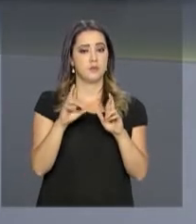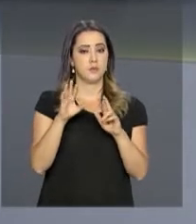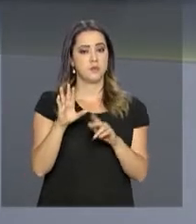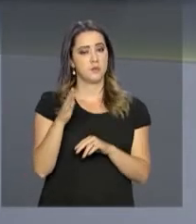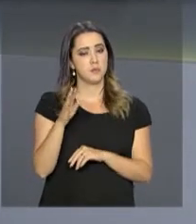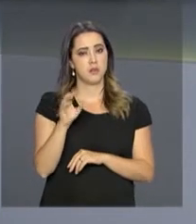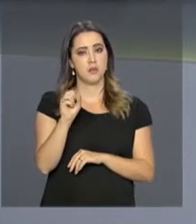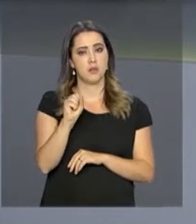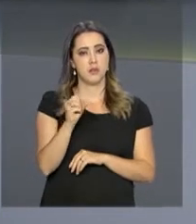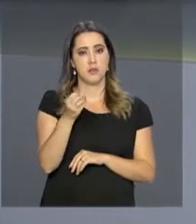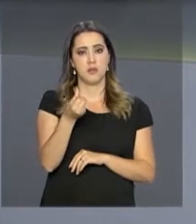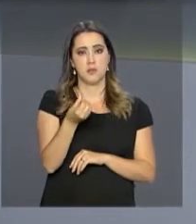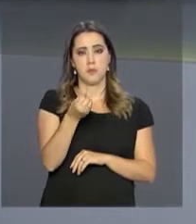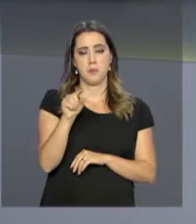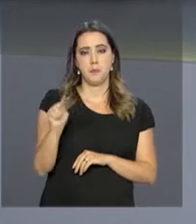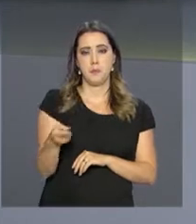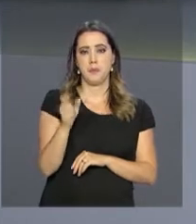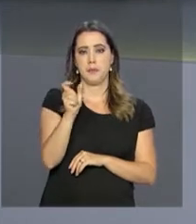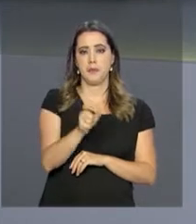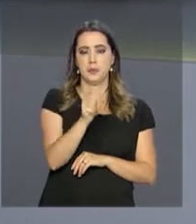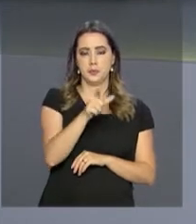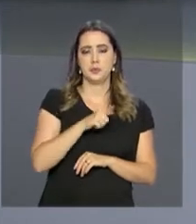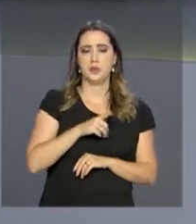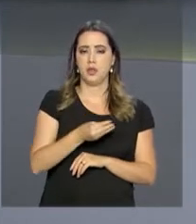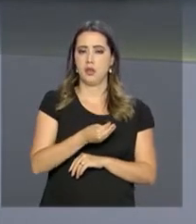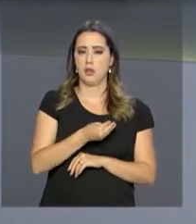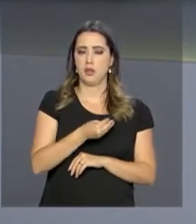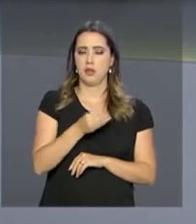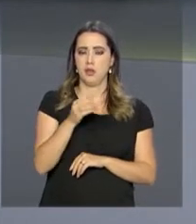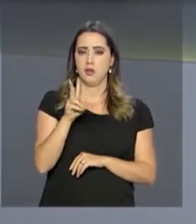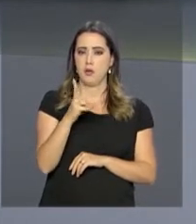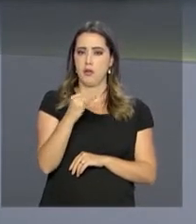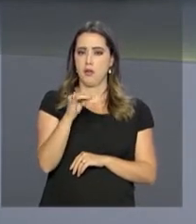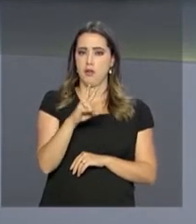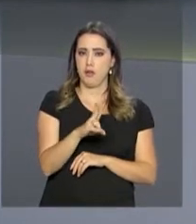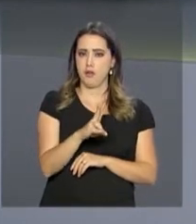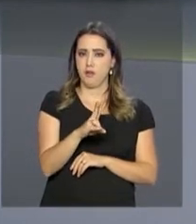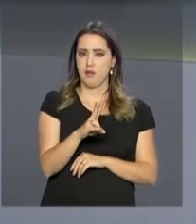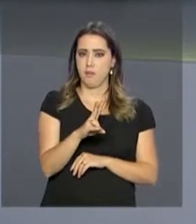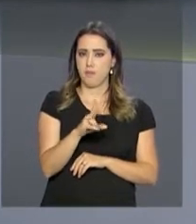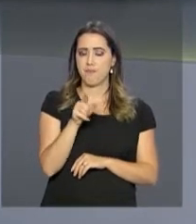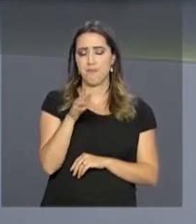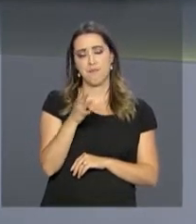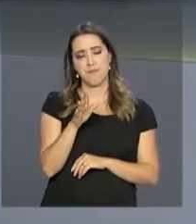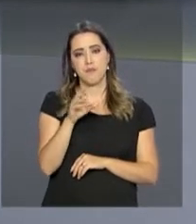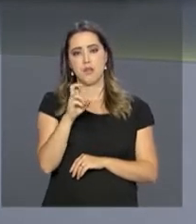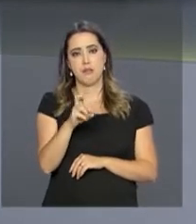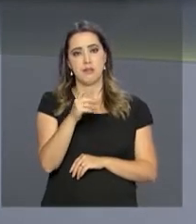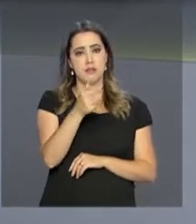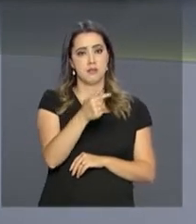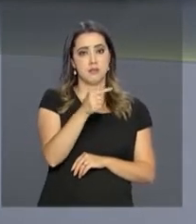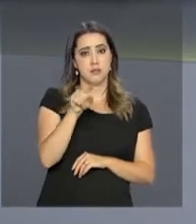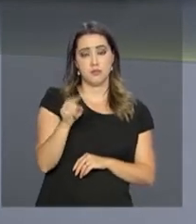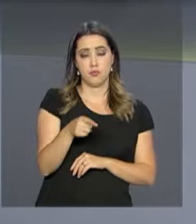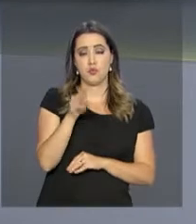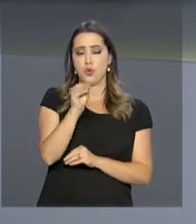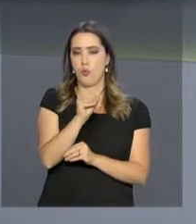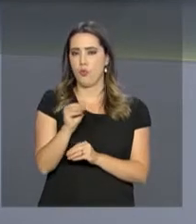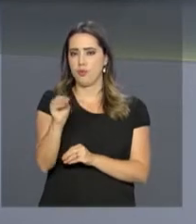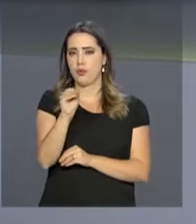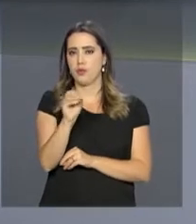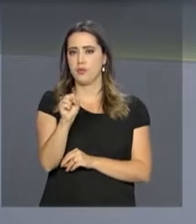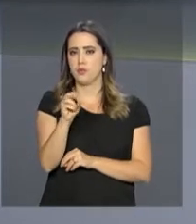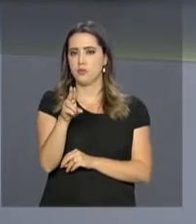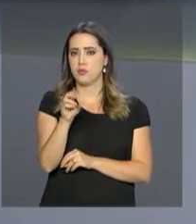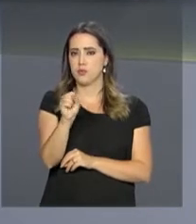1 866 mil pessoas vivam com hiv no brasil destas 577 mil fazem tratamento no sus